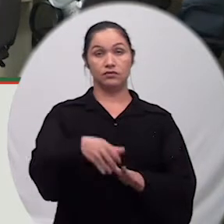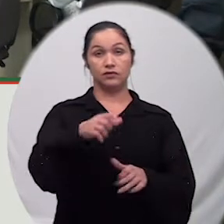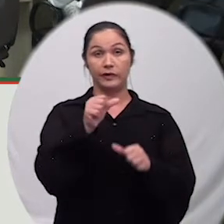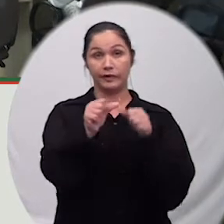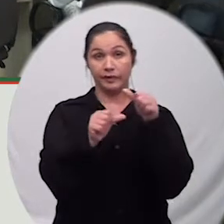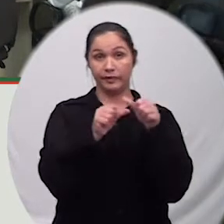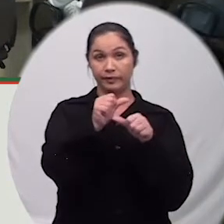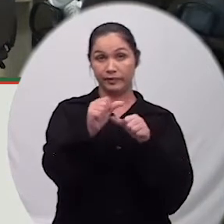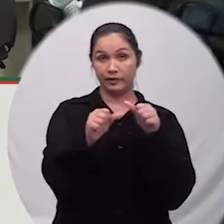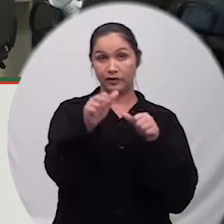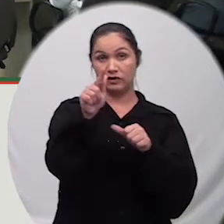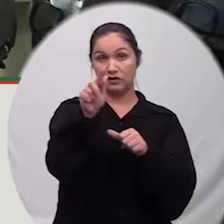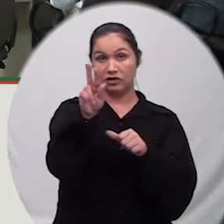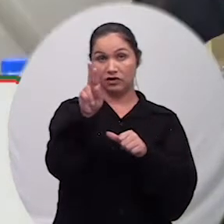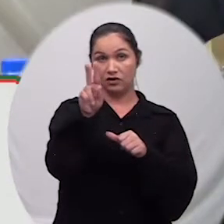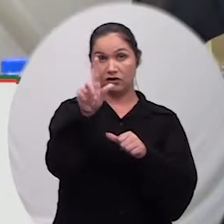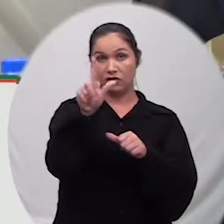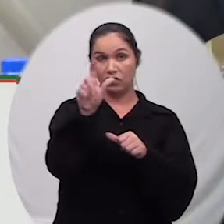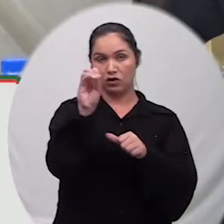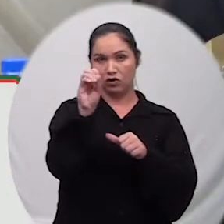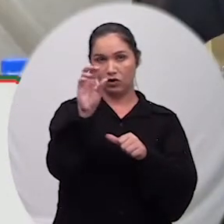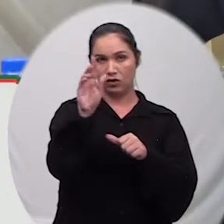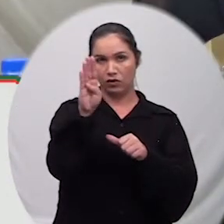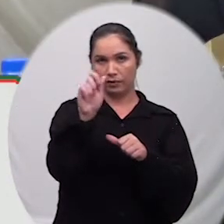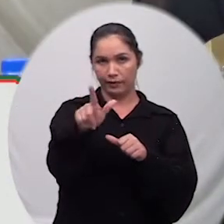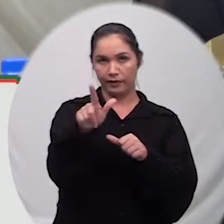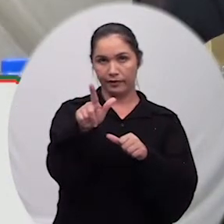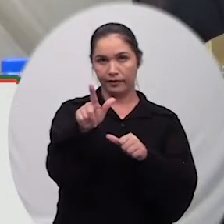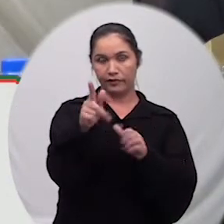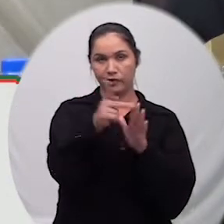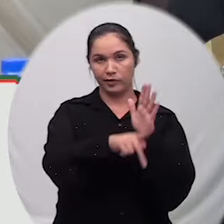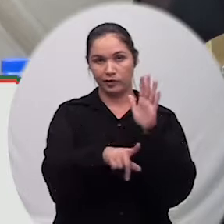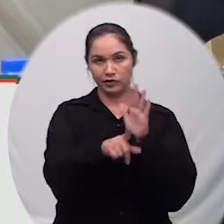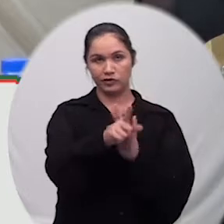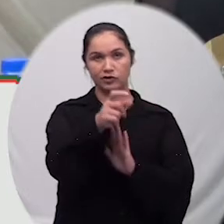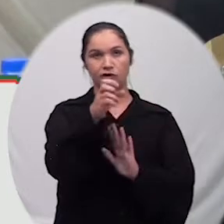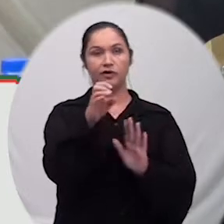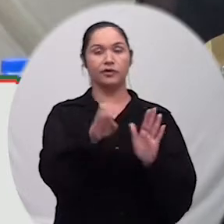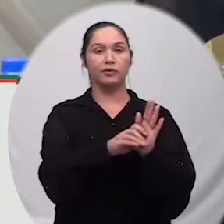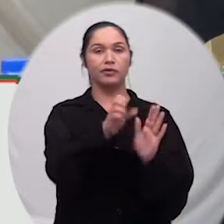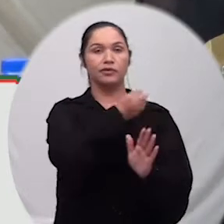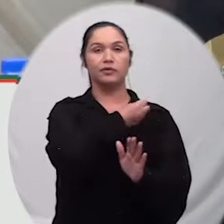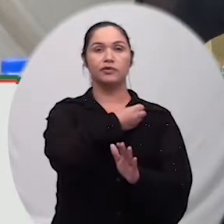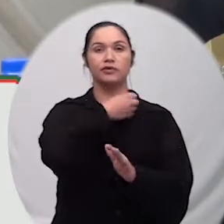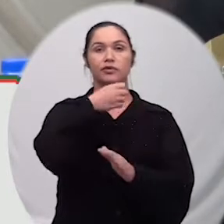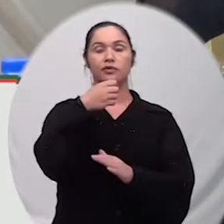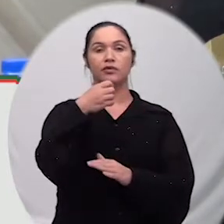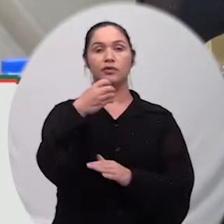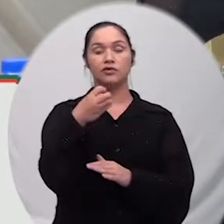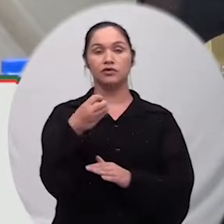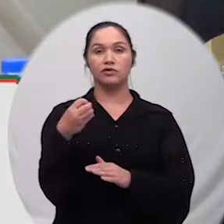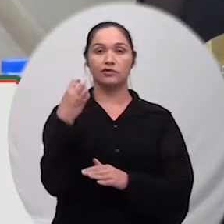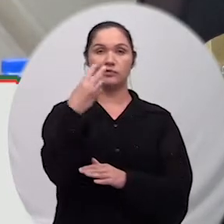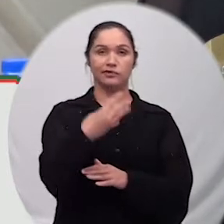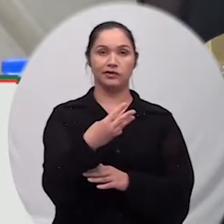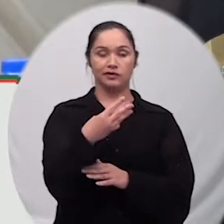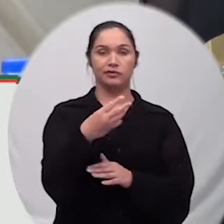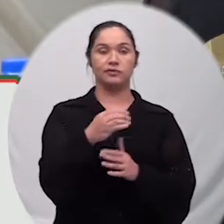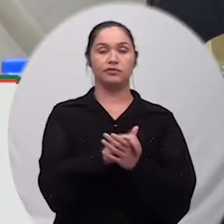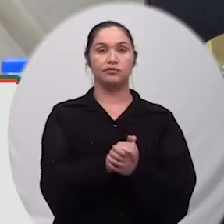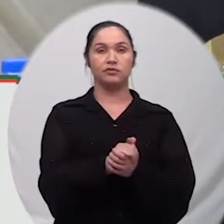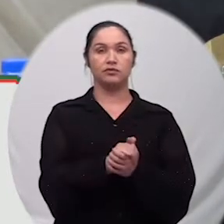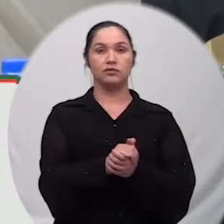Substitutivo global ao projeto de lei complementar número PLC-PL